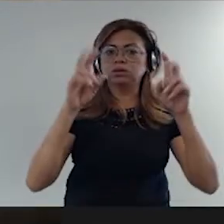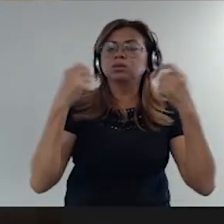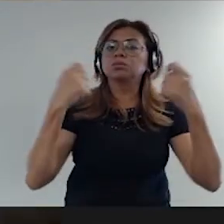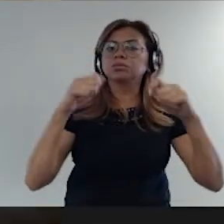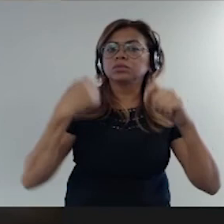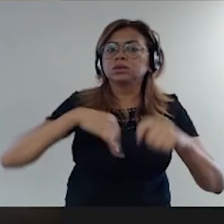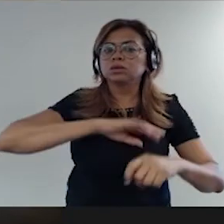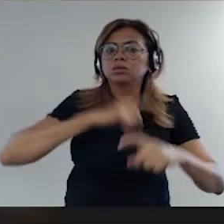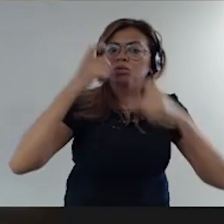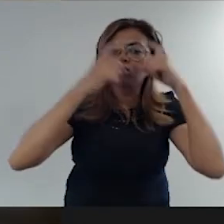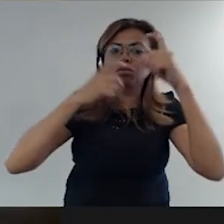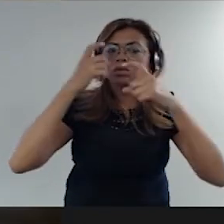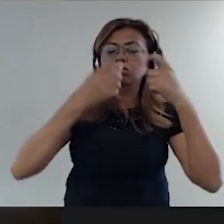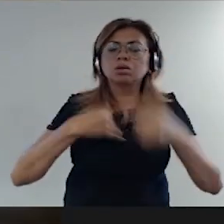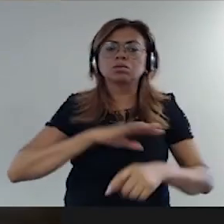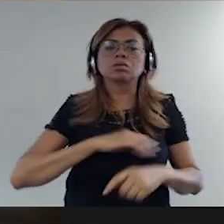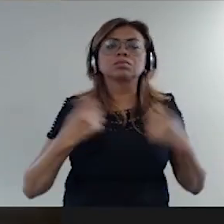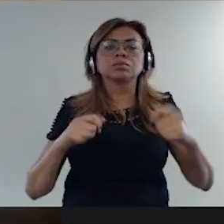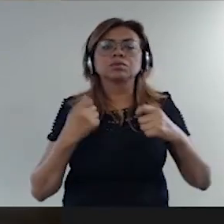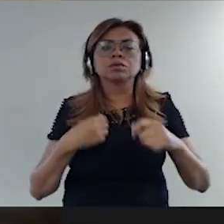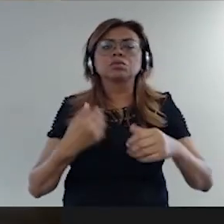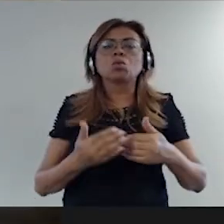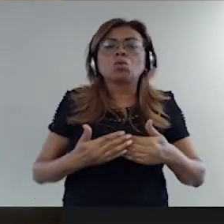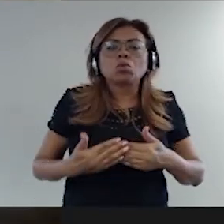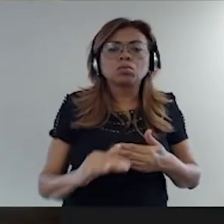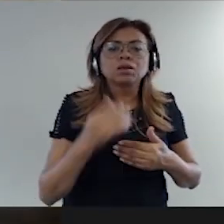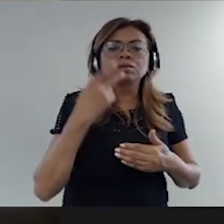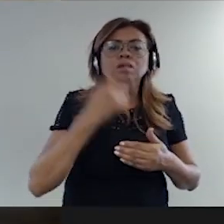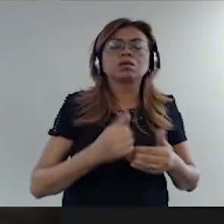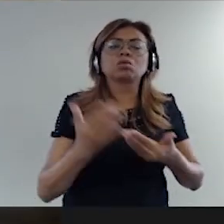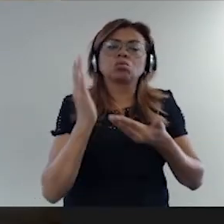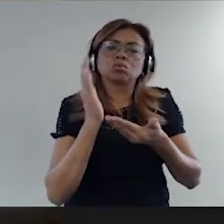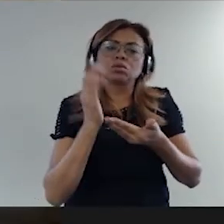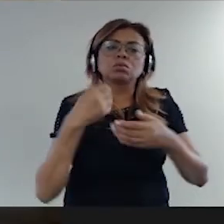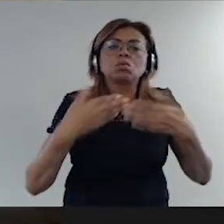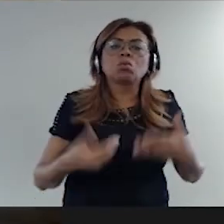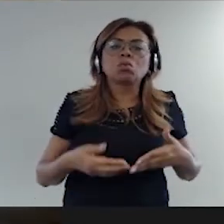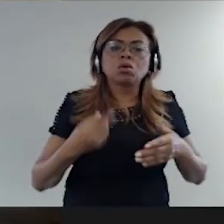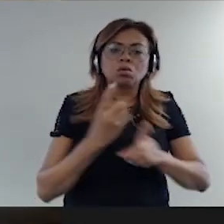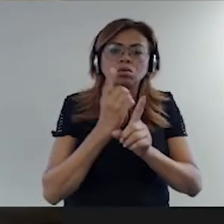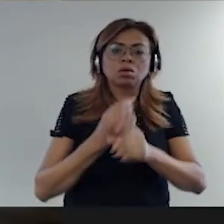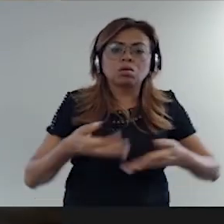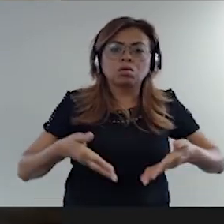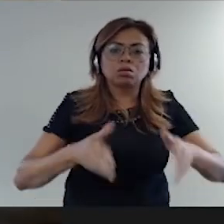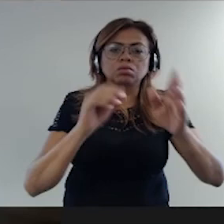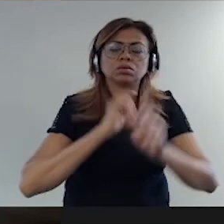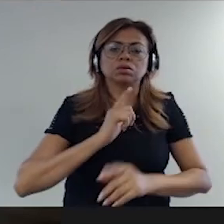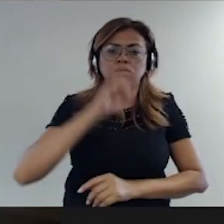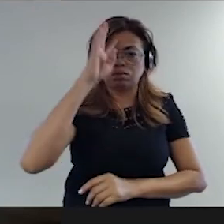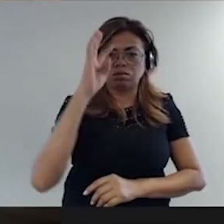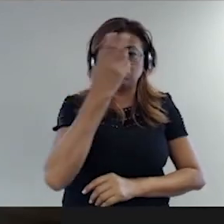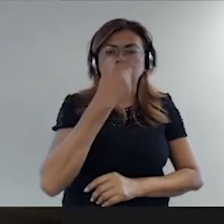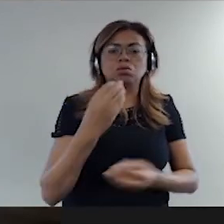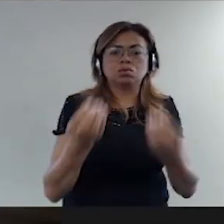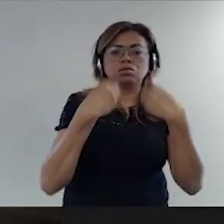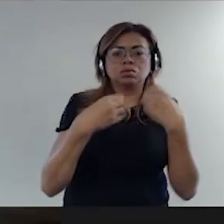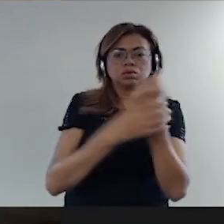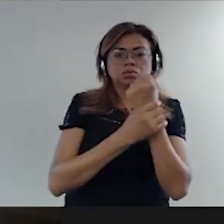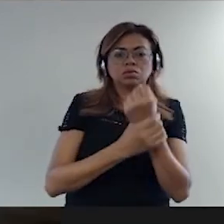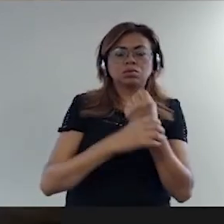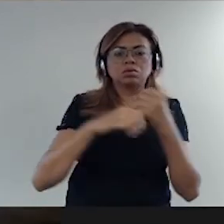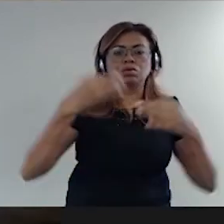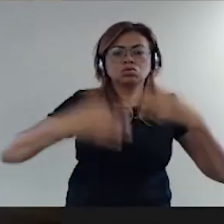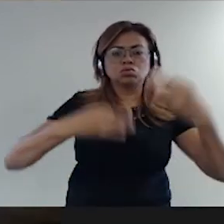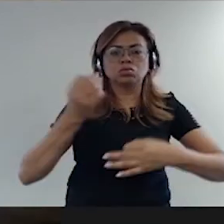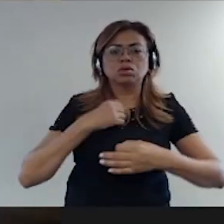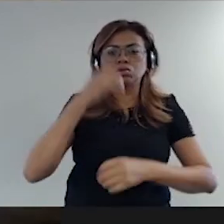nos preocupar e nós precisamos, a partir do Congresso Nacional, encontrar um caminho que dê uma solução que garanta a segurança jurídica para o país.